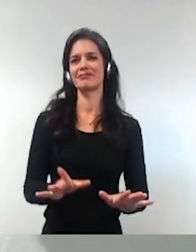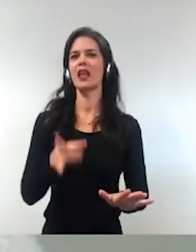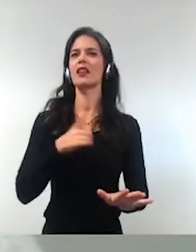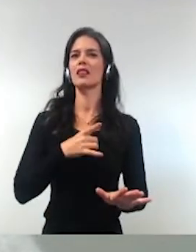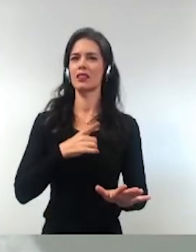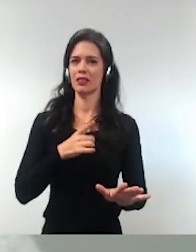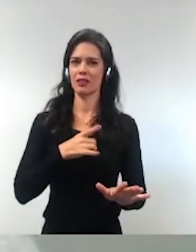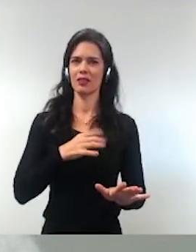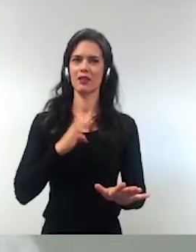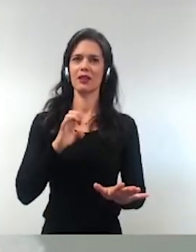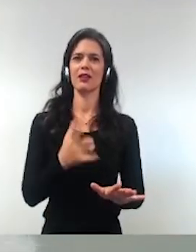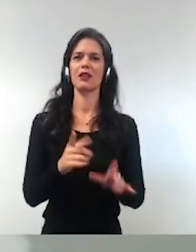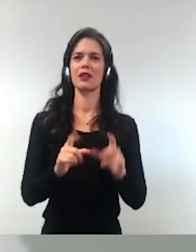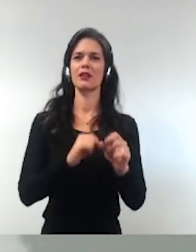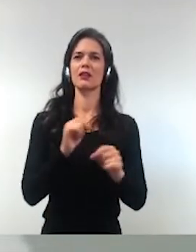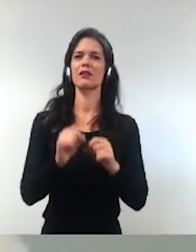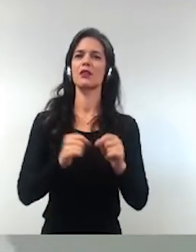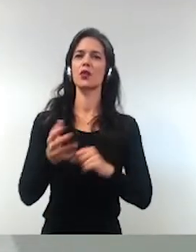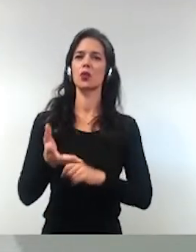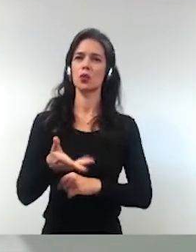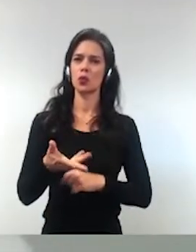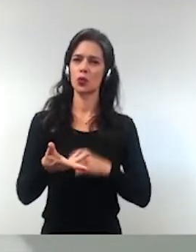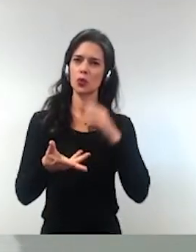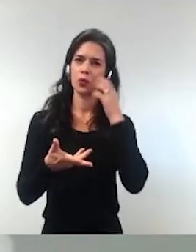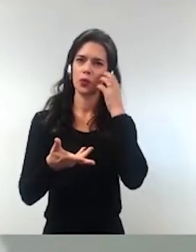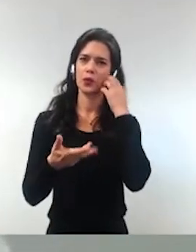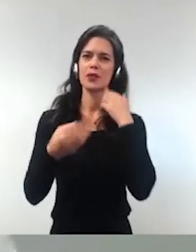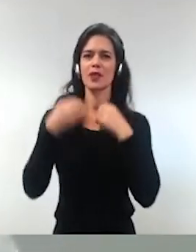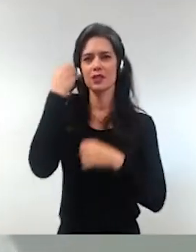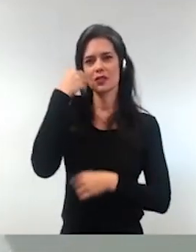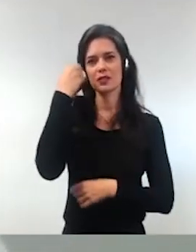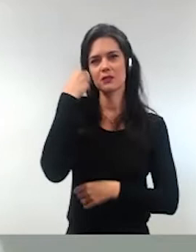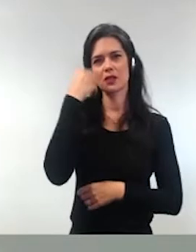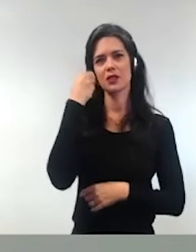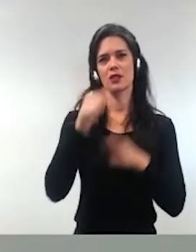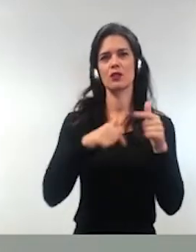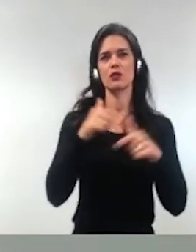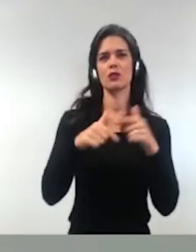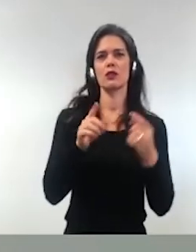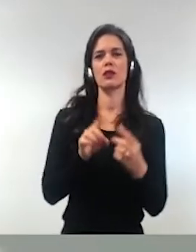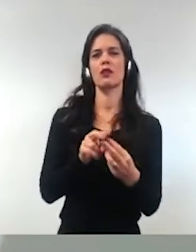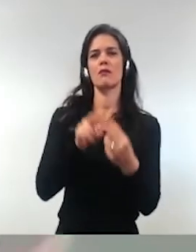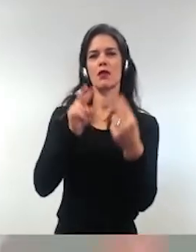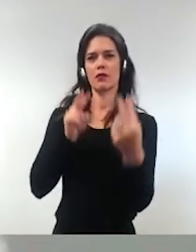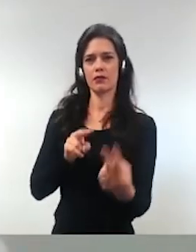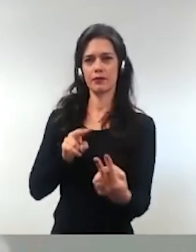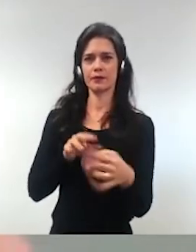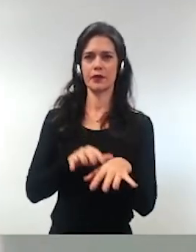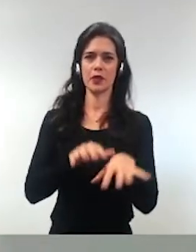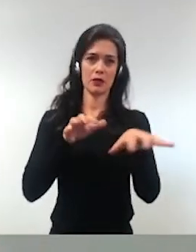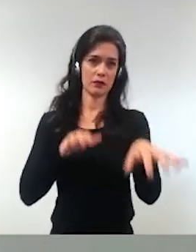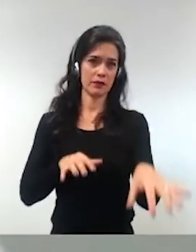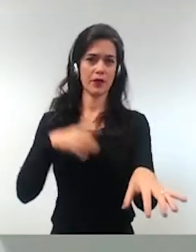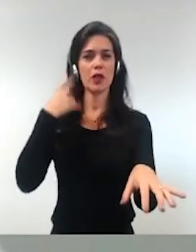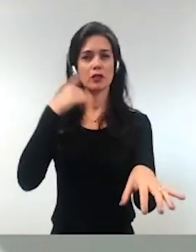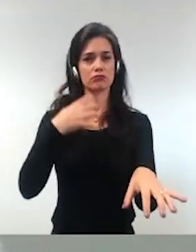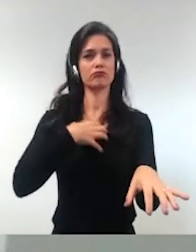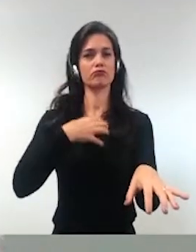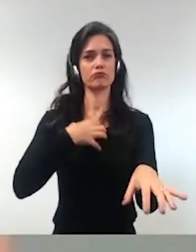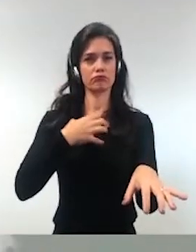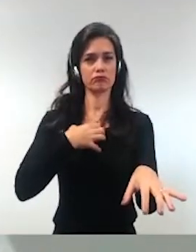o que eu chamo de uma aceleração da experiência do trabalho à distância. Advogados sentiram